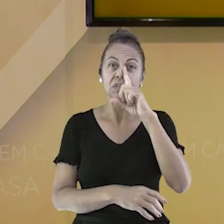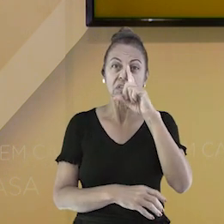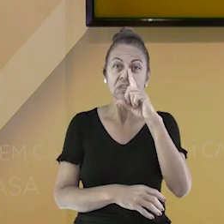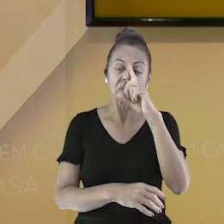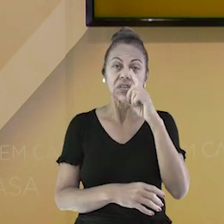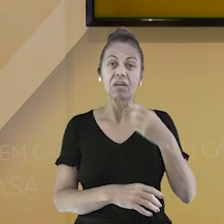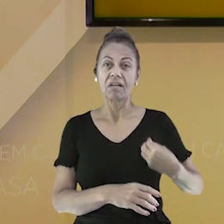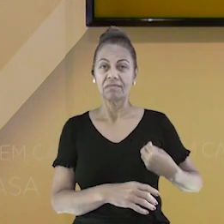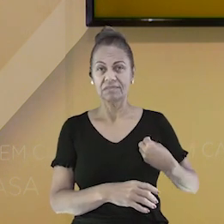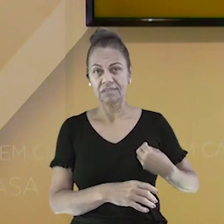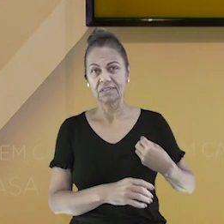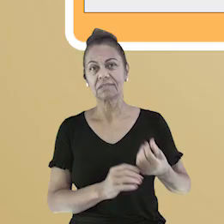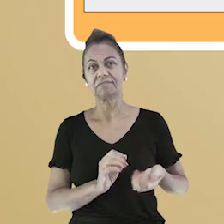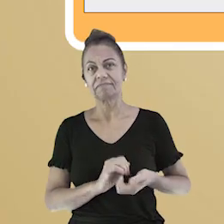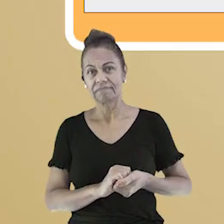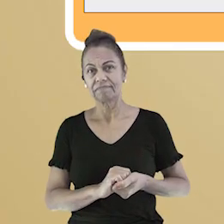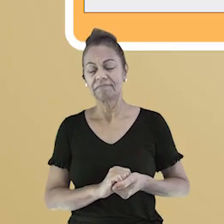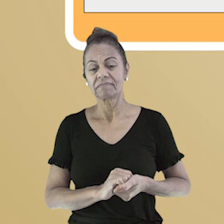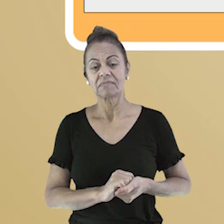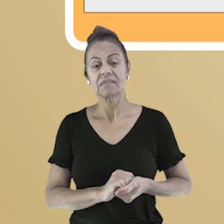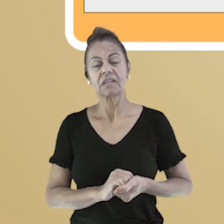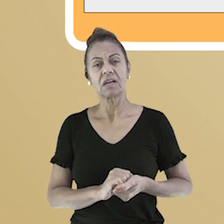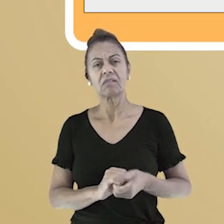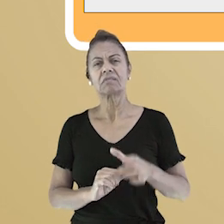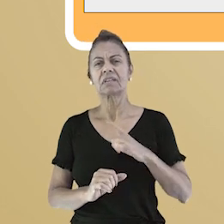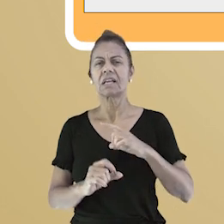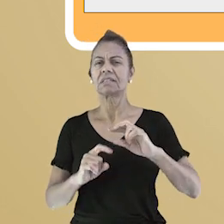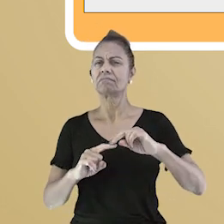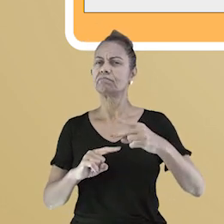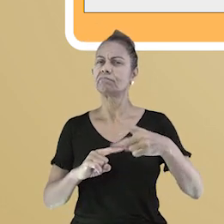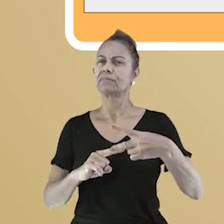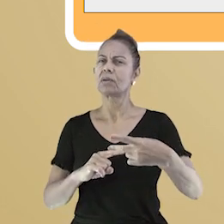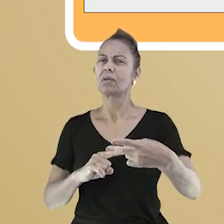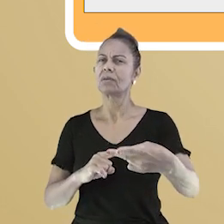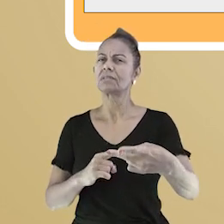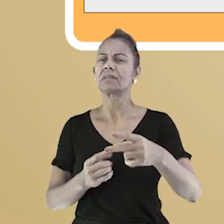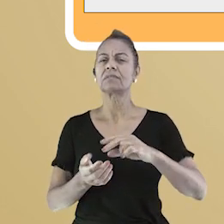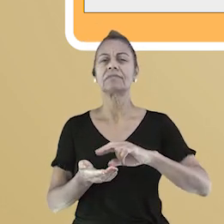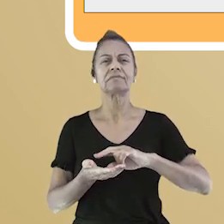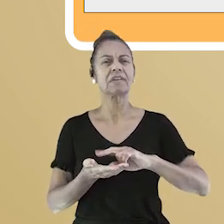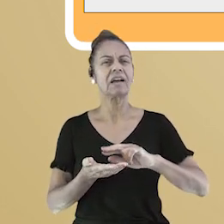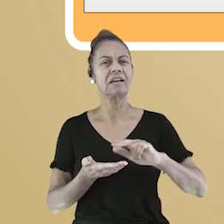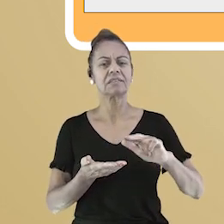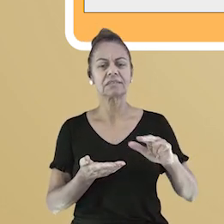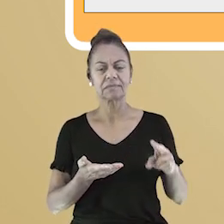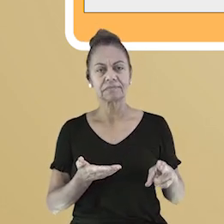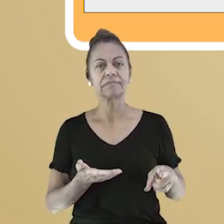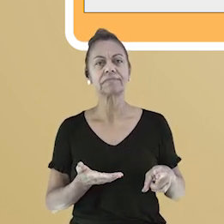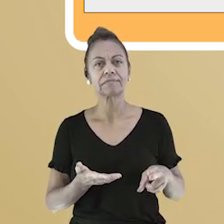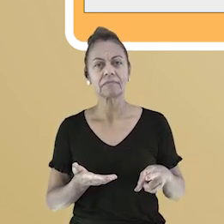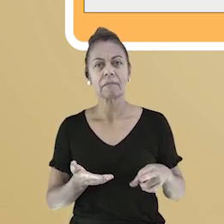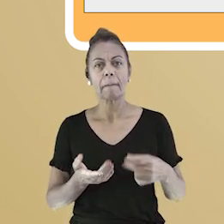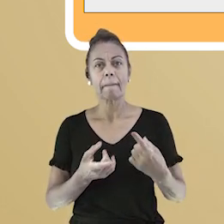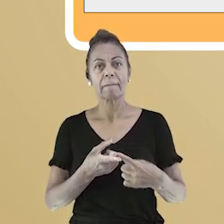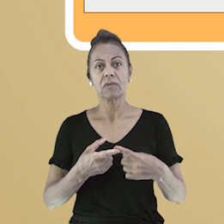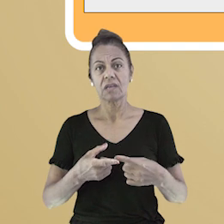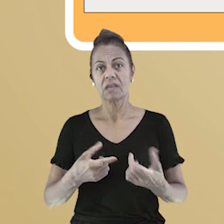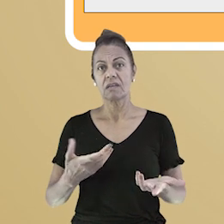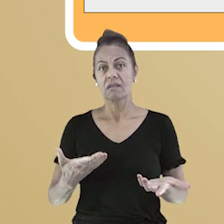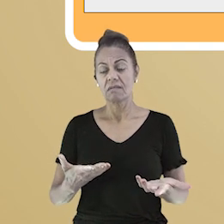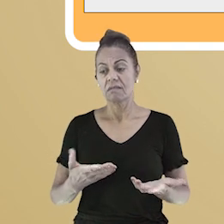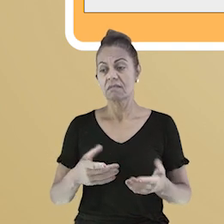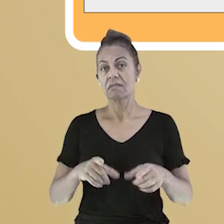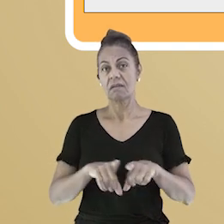materna devido ao alto risco. Esse conjunto de fatores que citamos acaba trazendo uma série de consequências, não apenas para